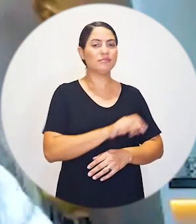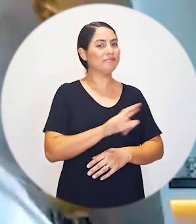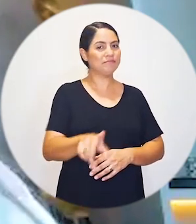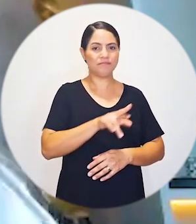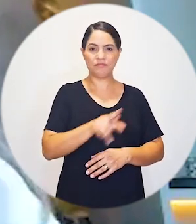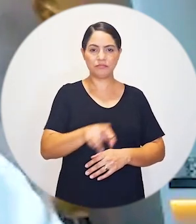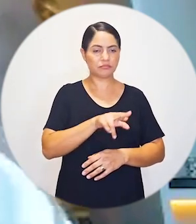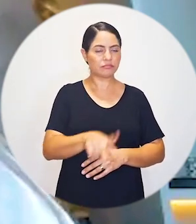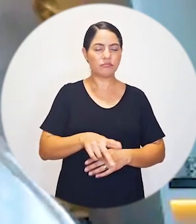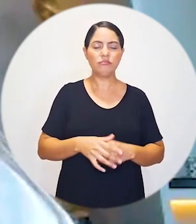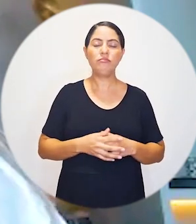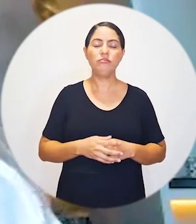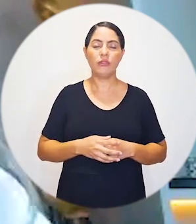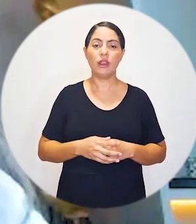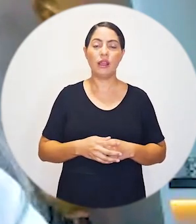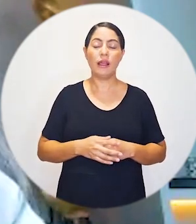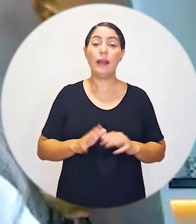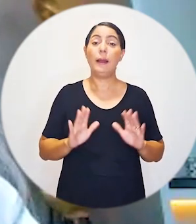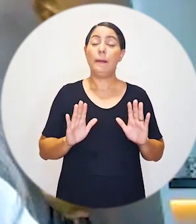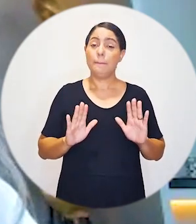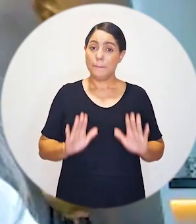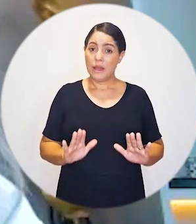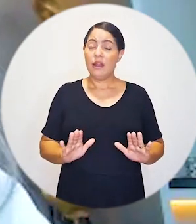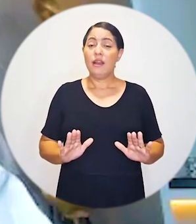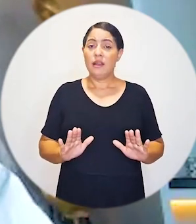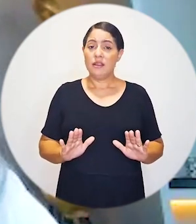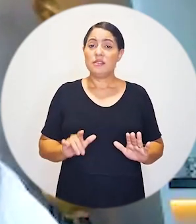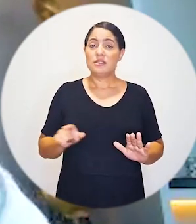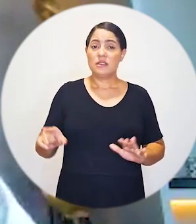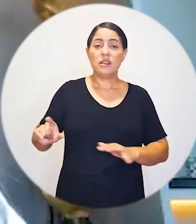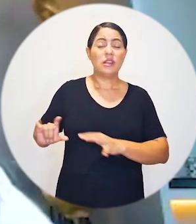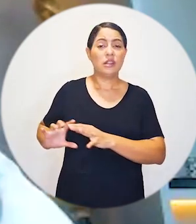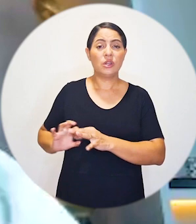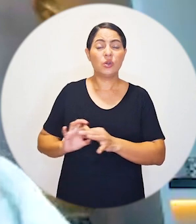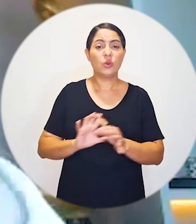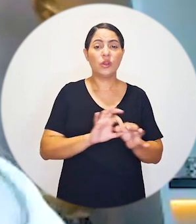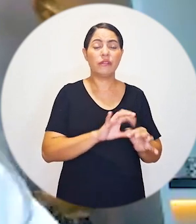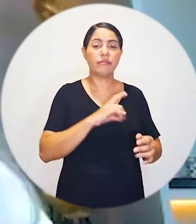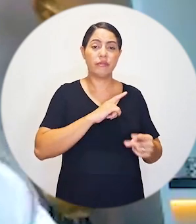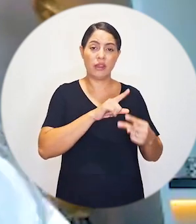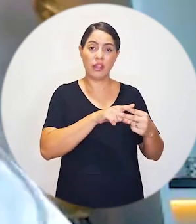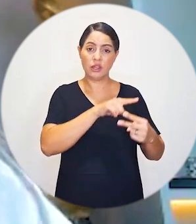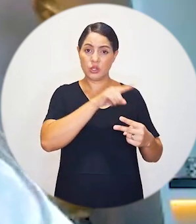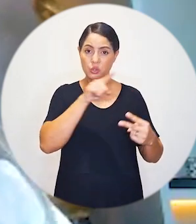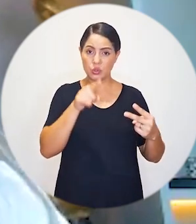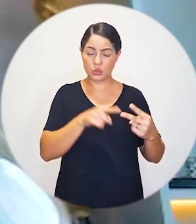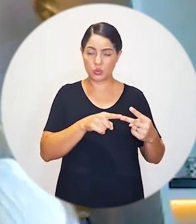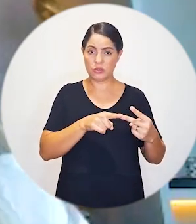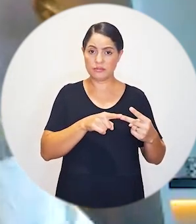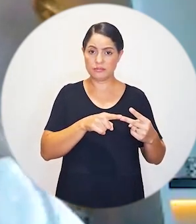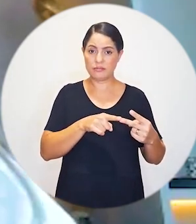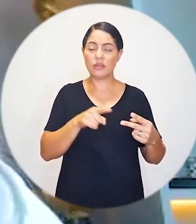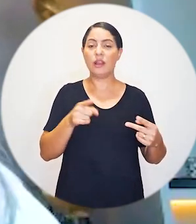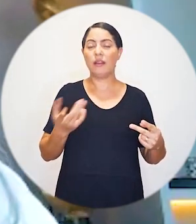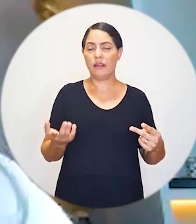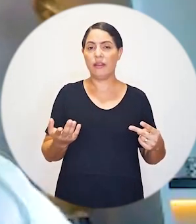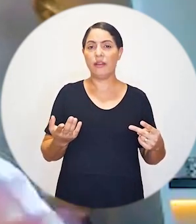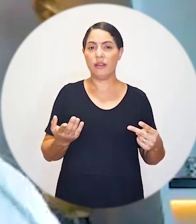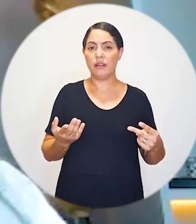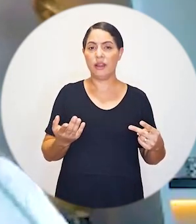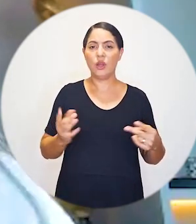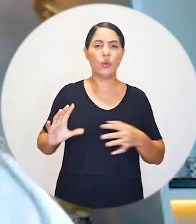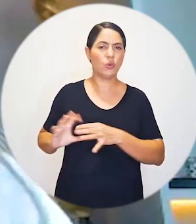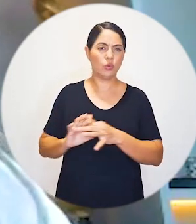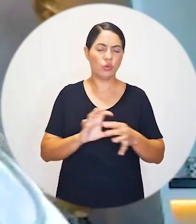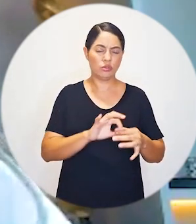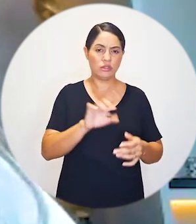não julga os processos éticos, né? O que entra, tem duas vertentes da corregedoria, né? Vamos dizer, de